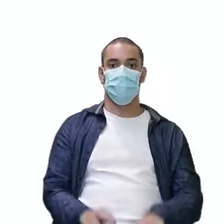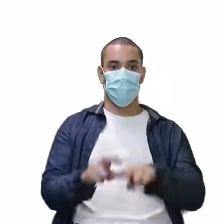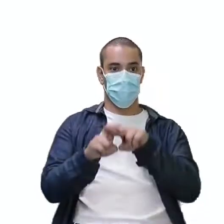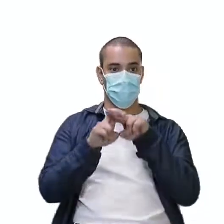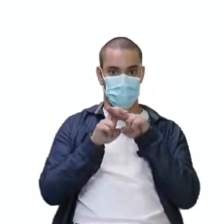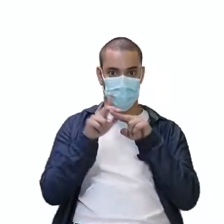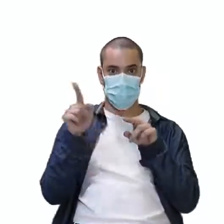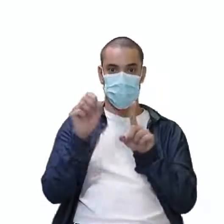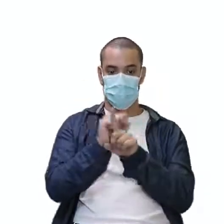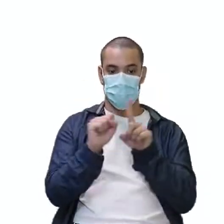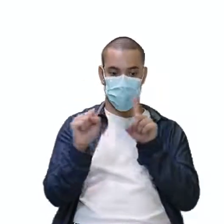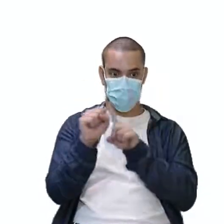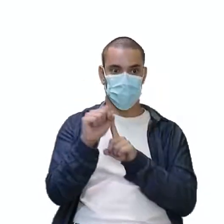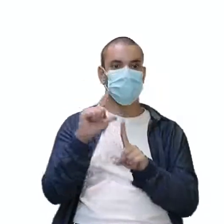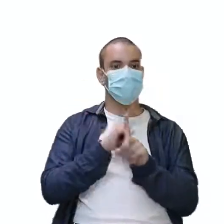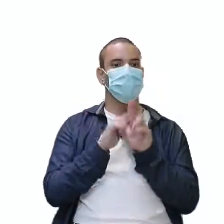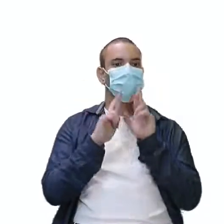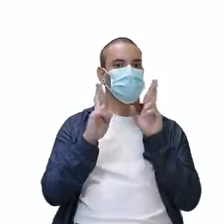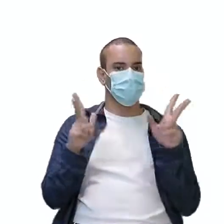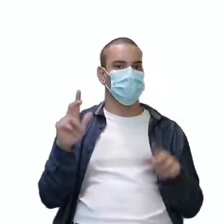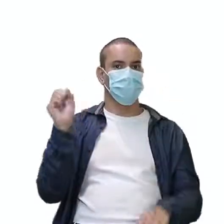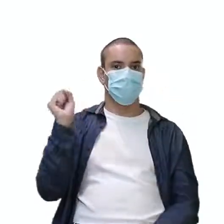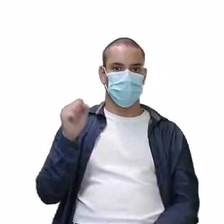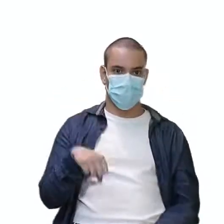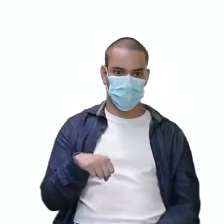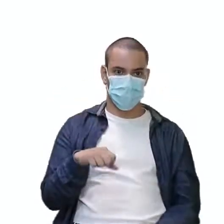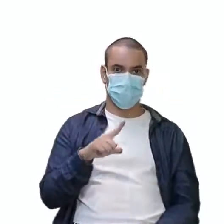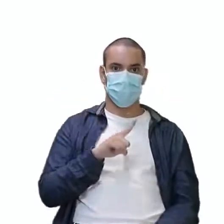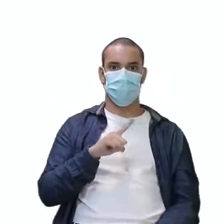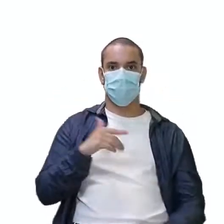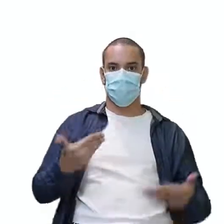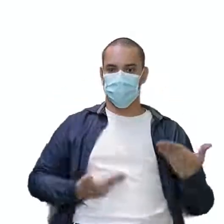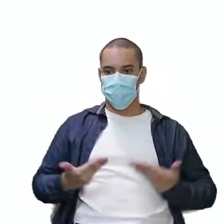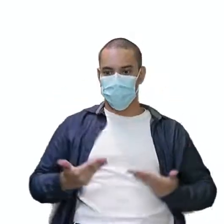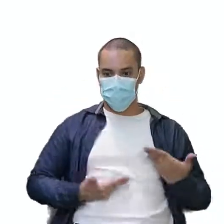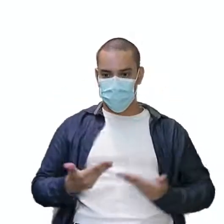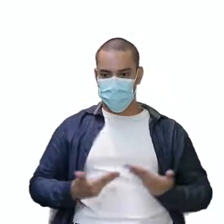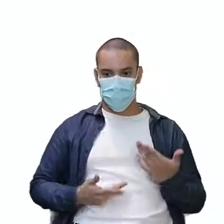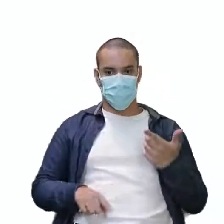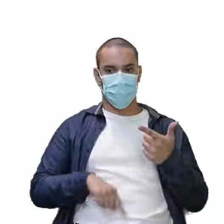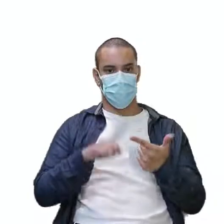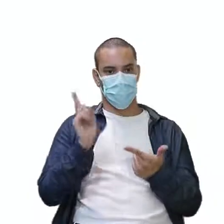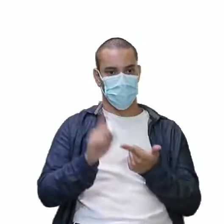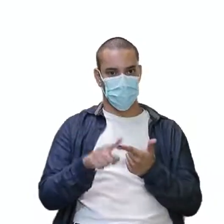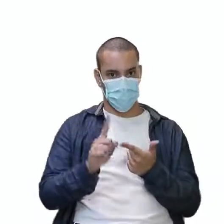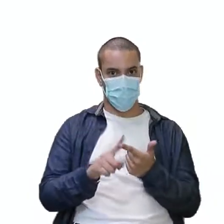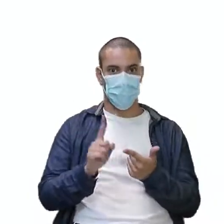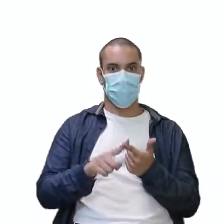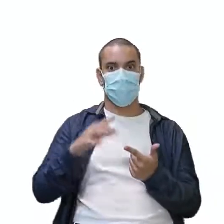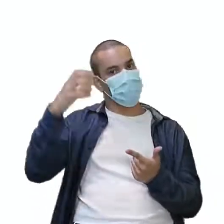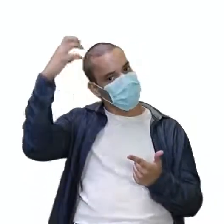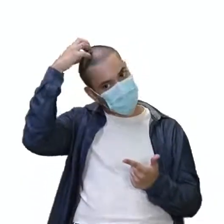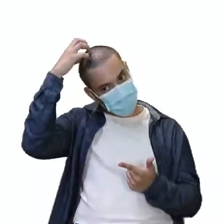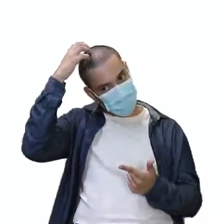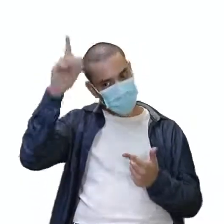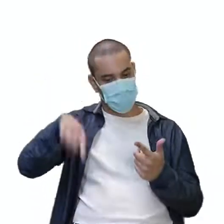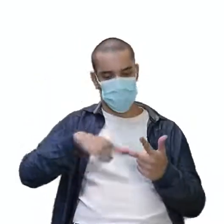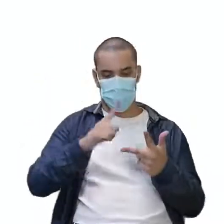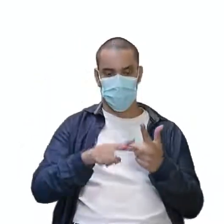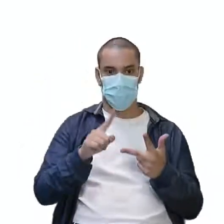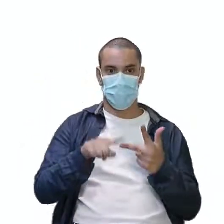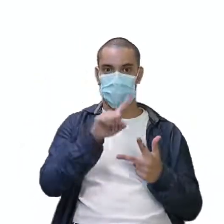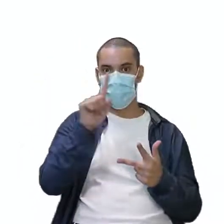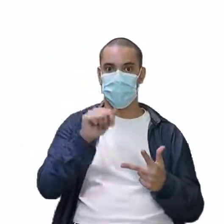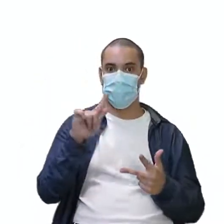nessa sociedade, você tem diferença, sim, entre as operárias, entre os zangões e entre a rainha. A